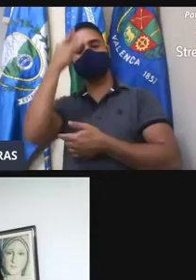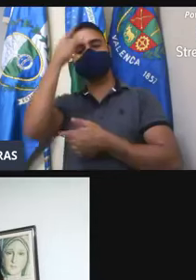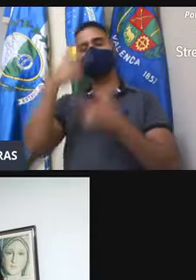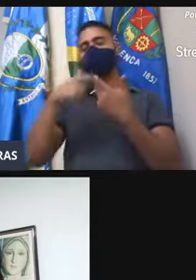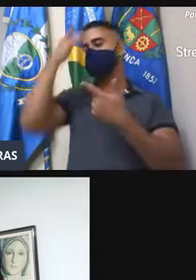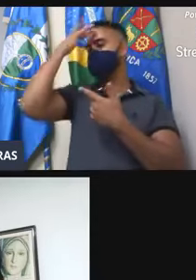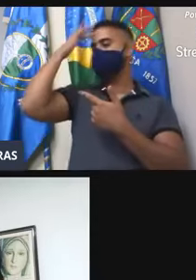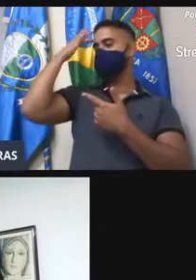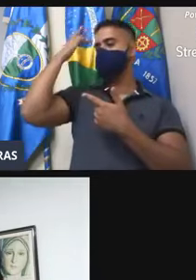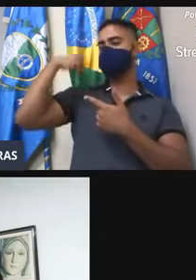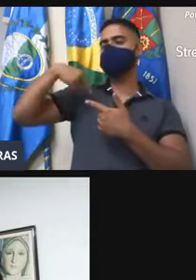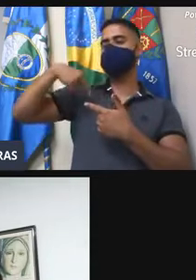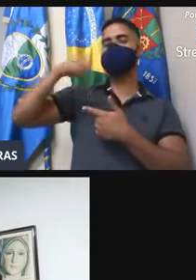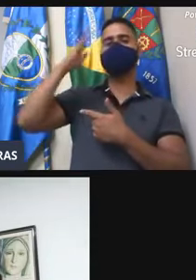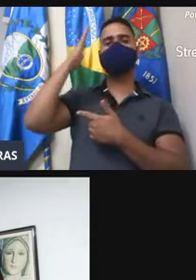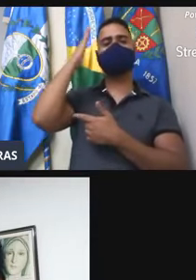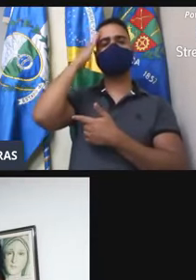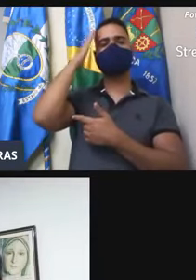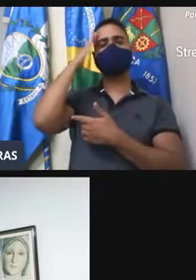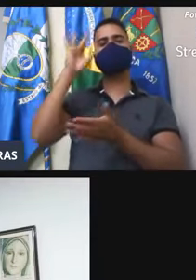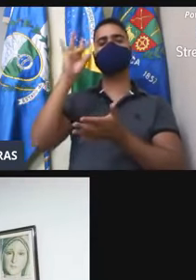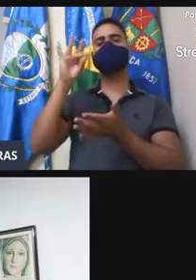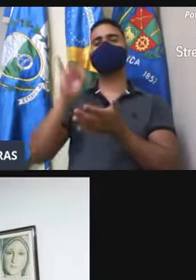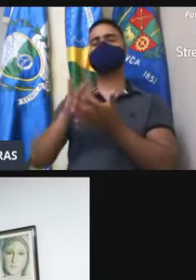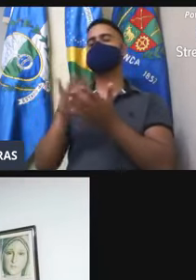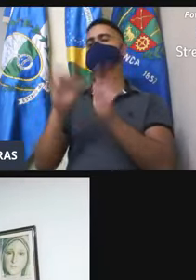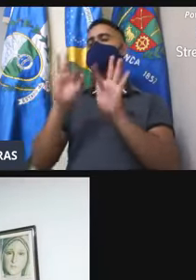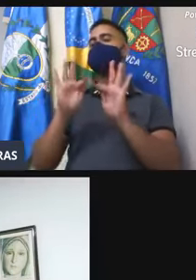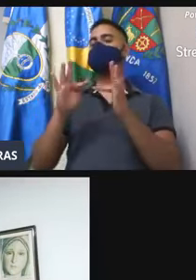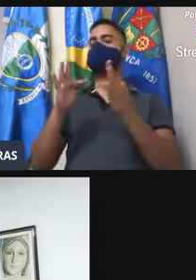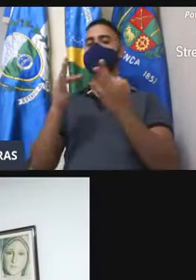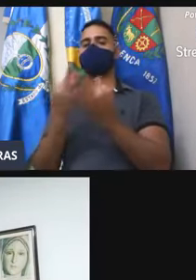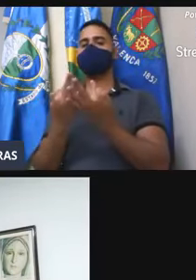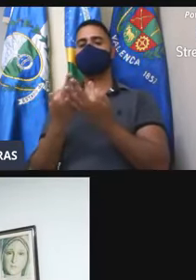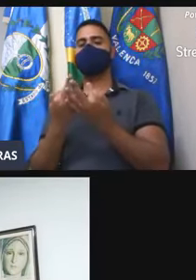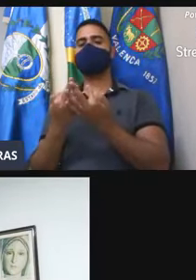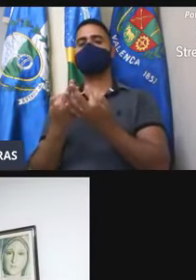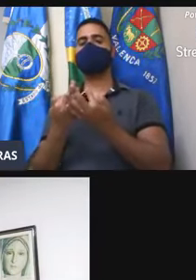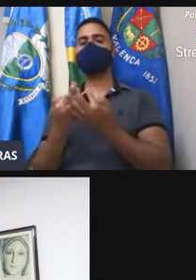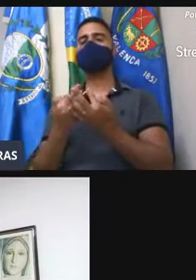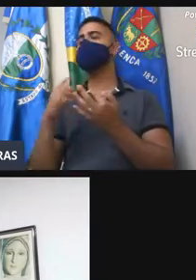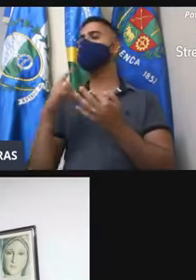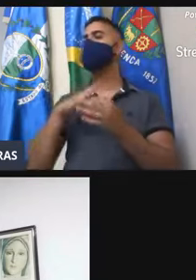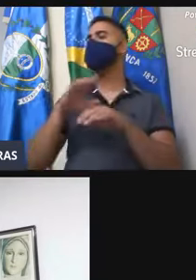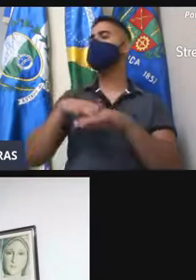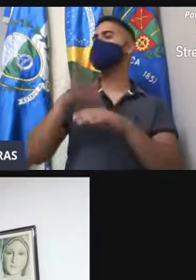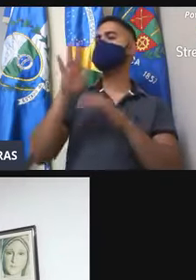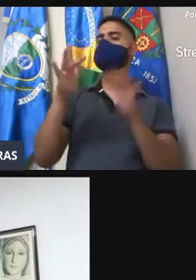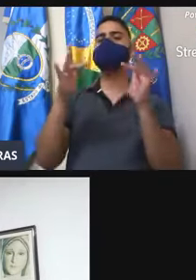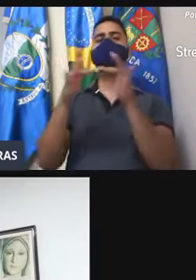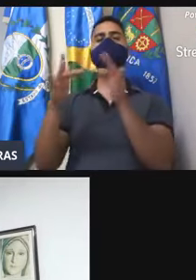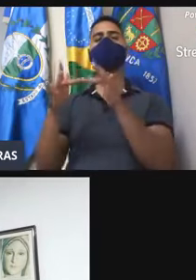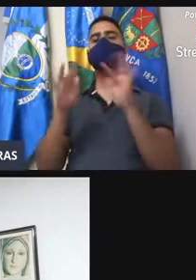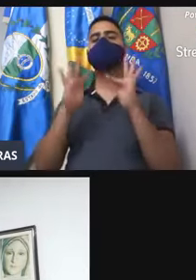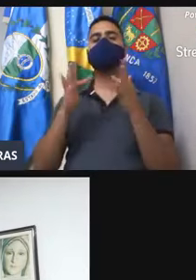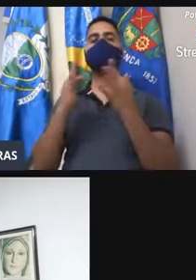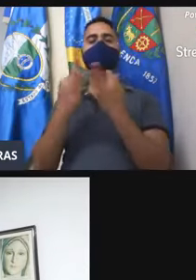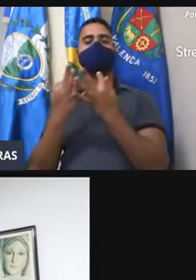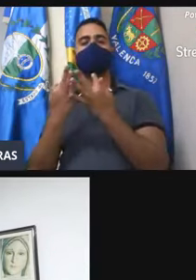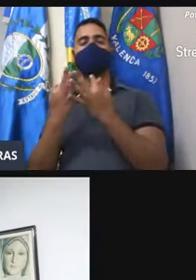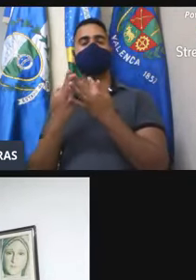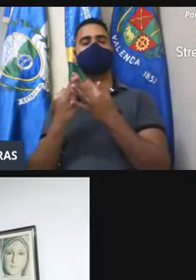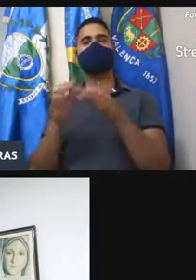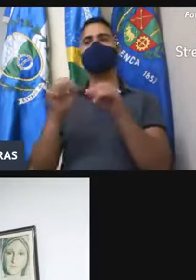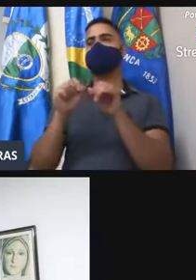saúde, elas sabem a real situação das famílias, elas estão mais em contato com essas famílias. Então, nós fizemos